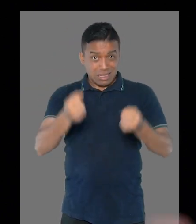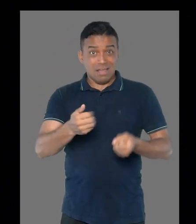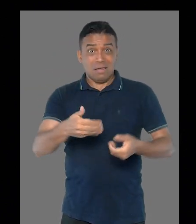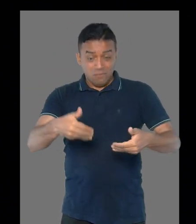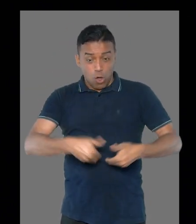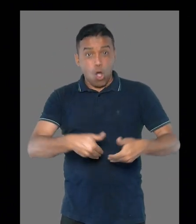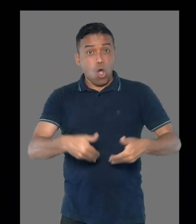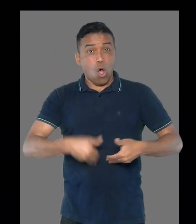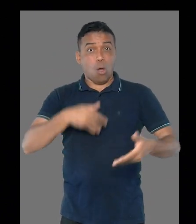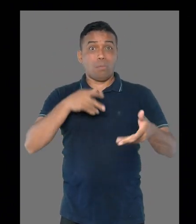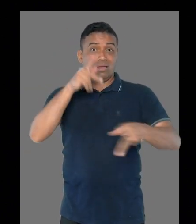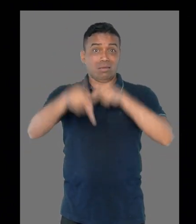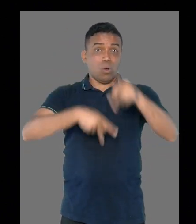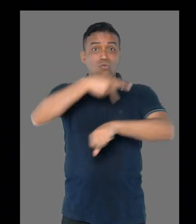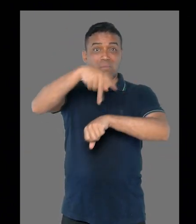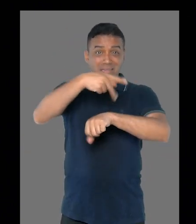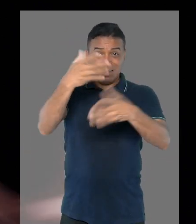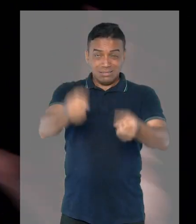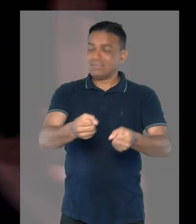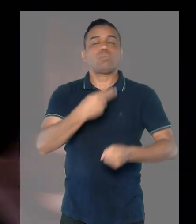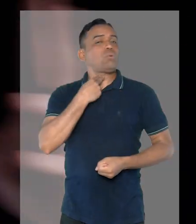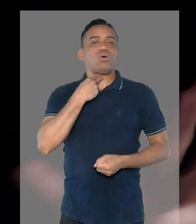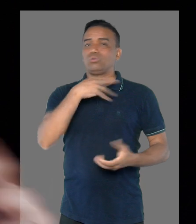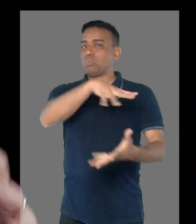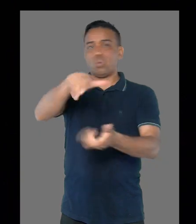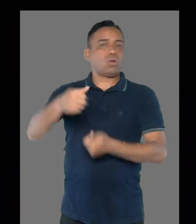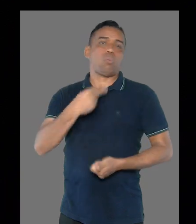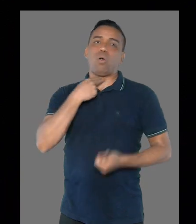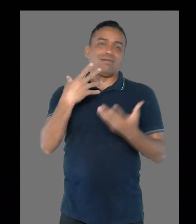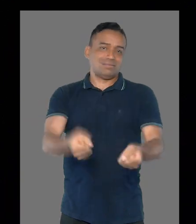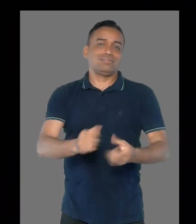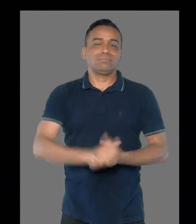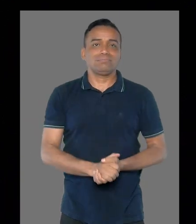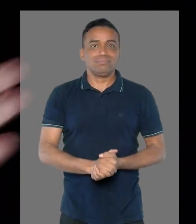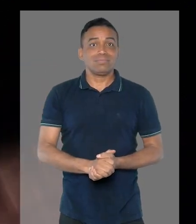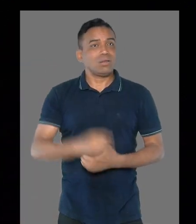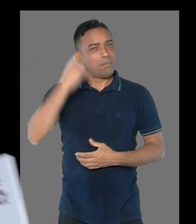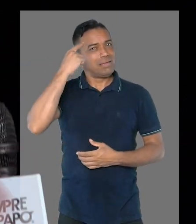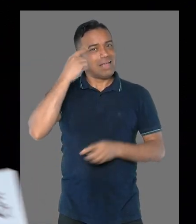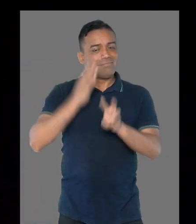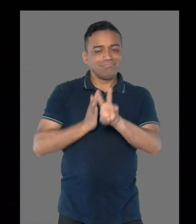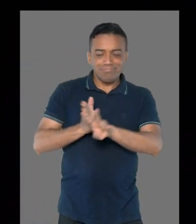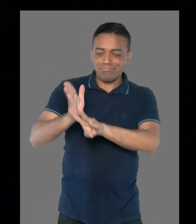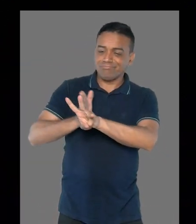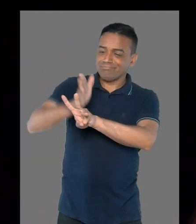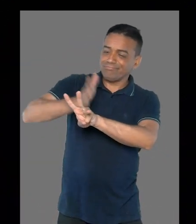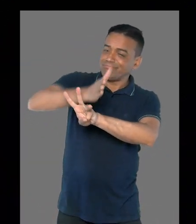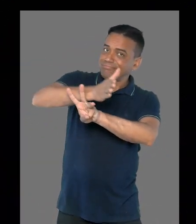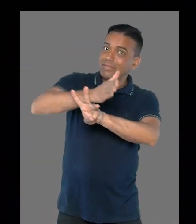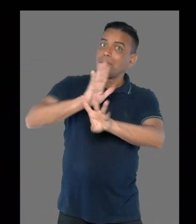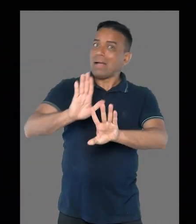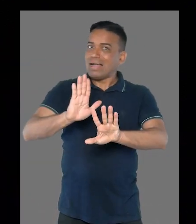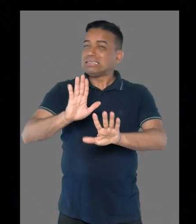nenhum, lugar nenhum do mundo. Assim. Então, eu acho que, para além de tudo isso, pensar terceiras vias, mas olhar também para